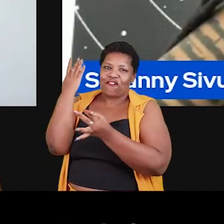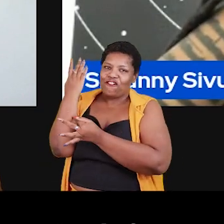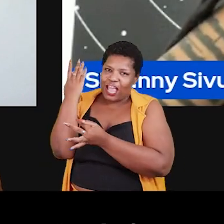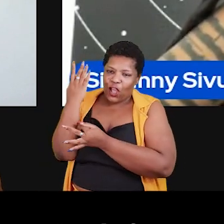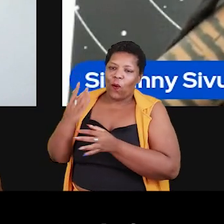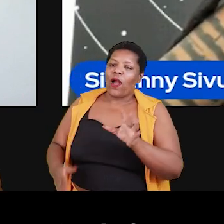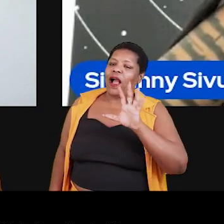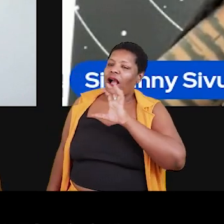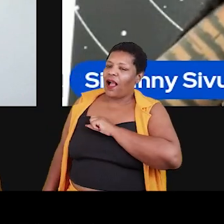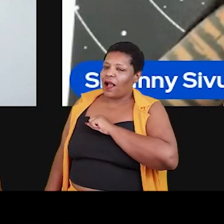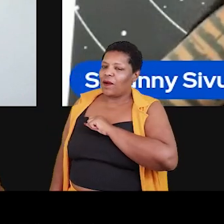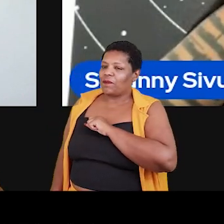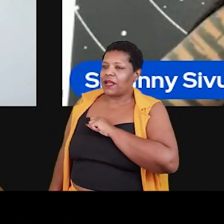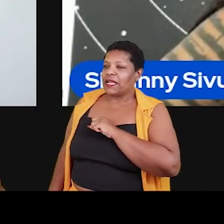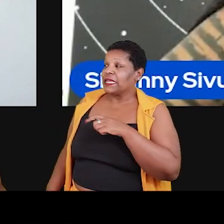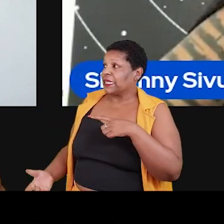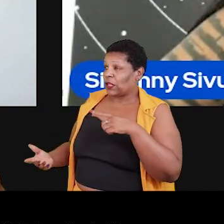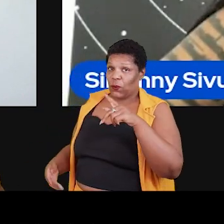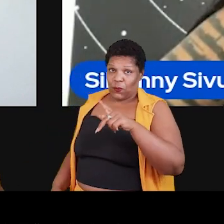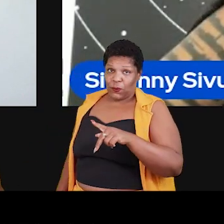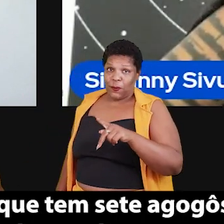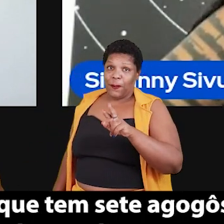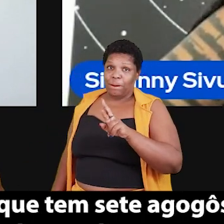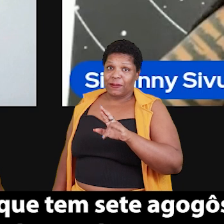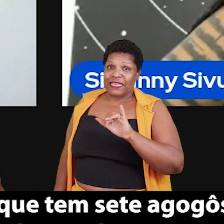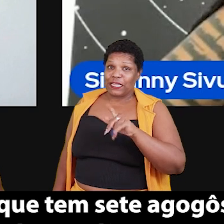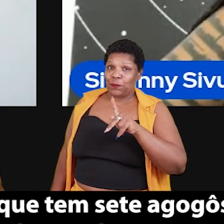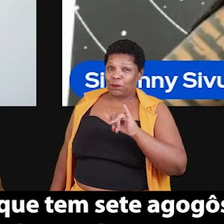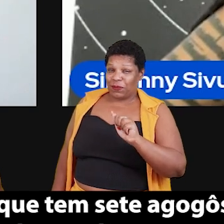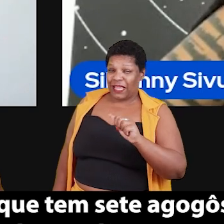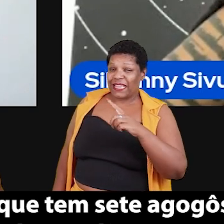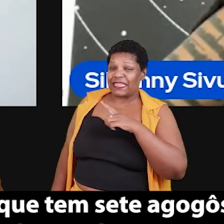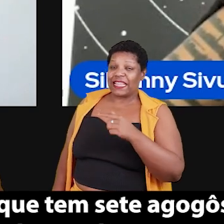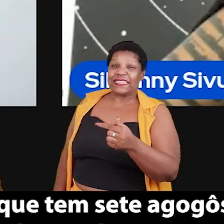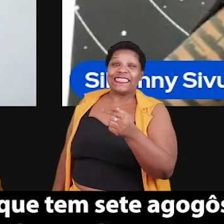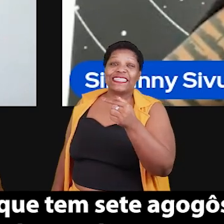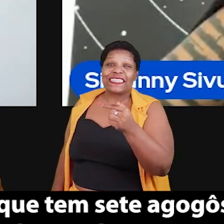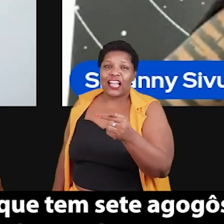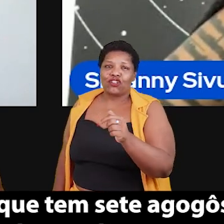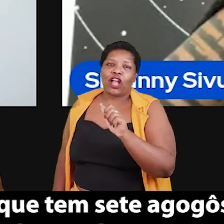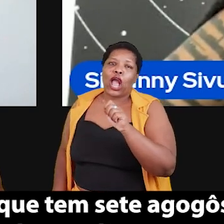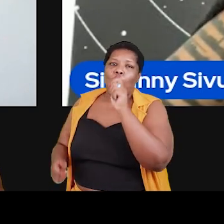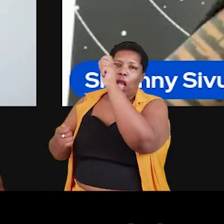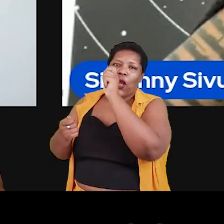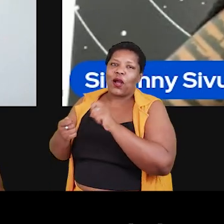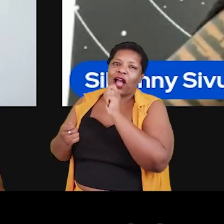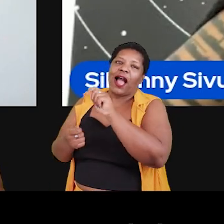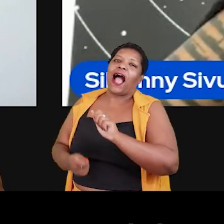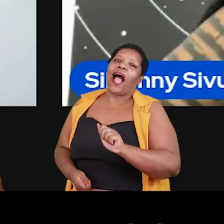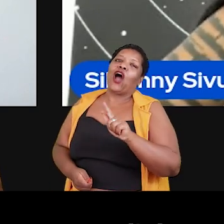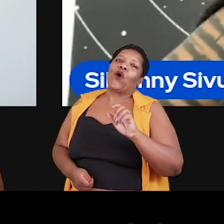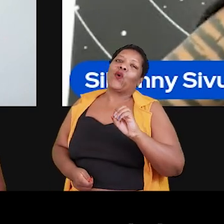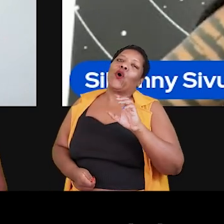muito de ferro. Tanto é que em Principia, por exemplo, você ouviu, tem 7 agogôs gravados no disco, quando a gente